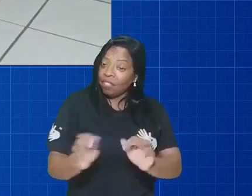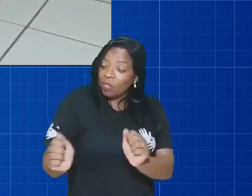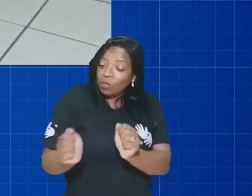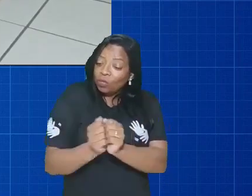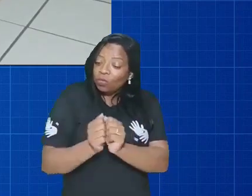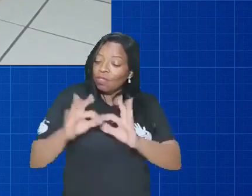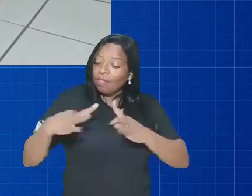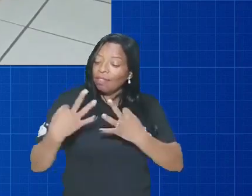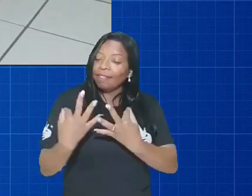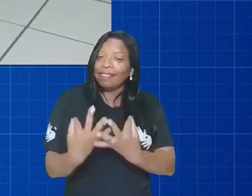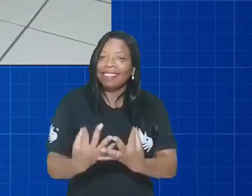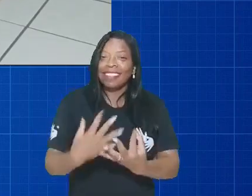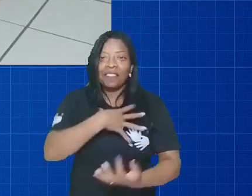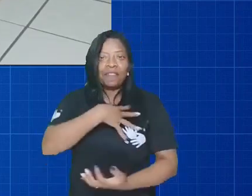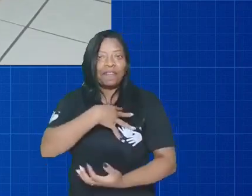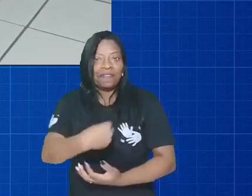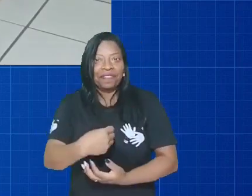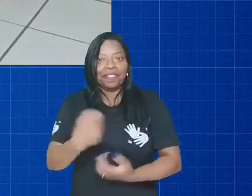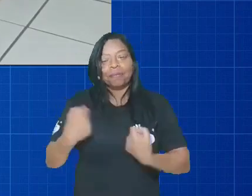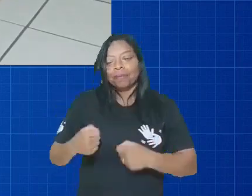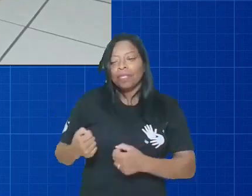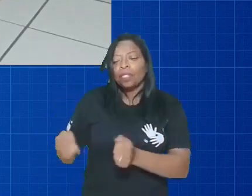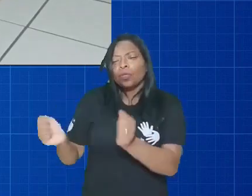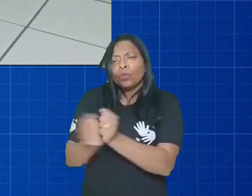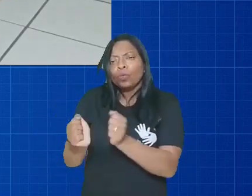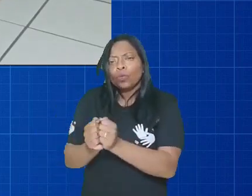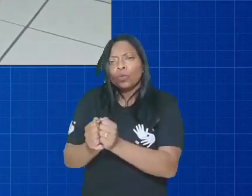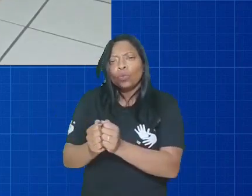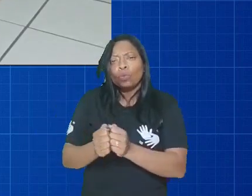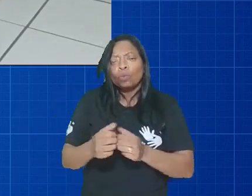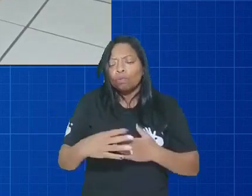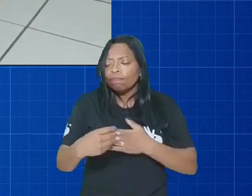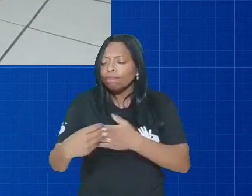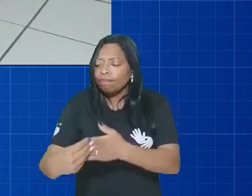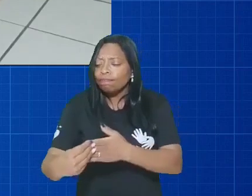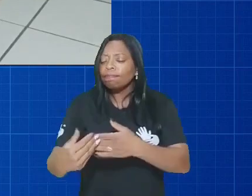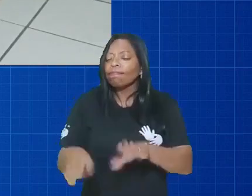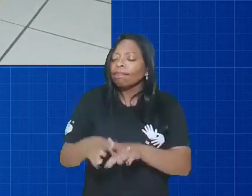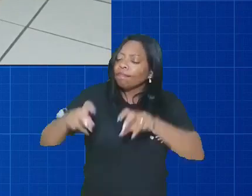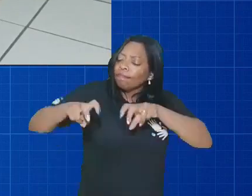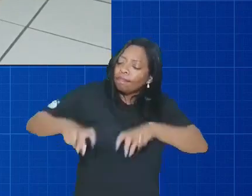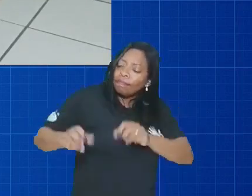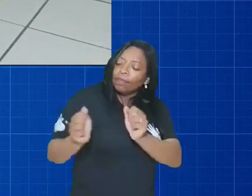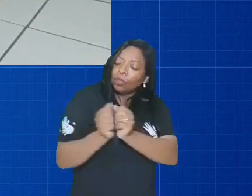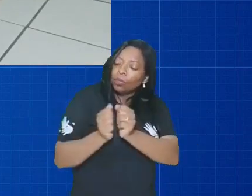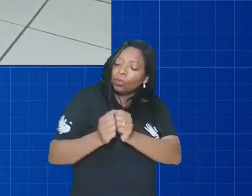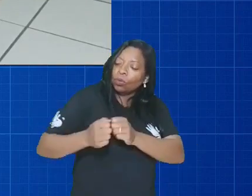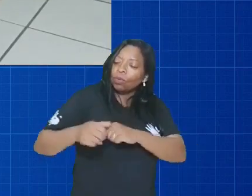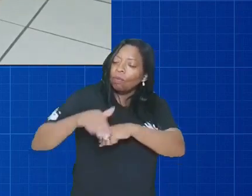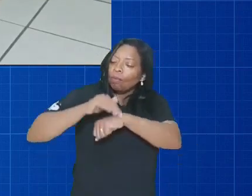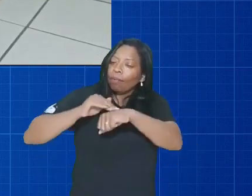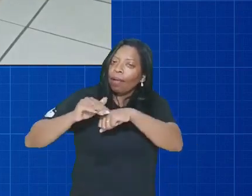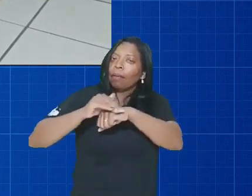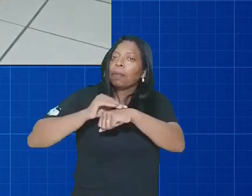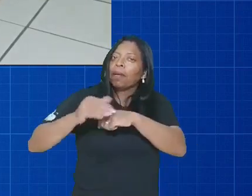revejam diariamente as tarefas de casa, sentem juntos, conversem sobre como que foi esse dia,